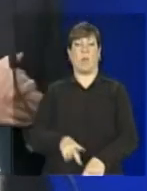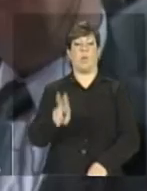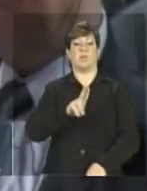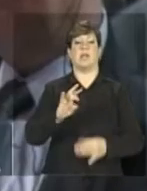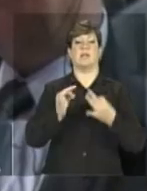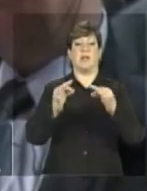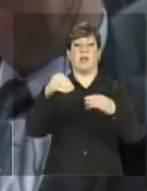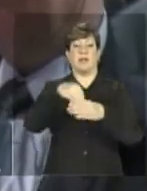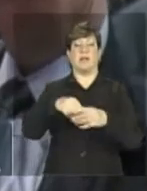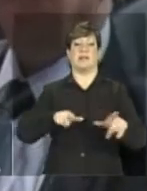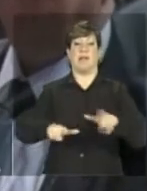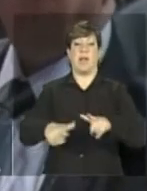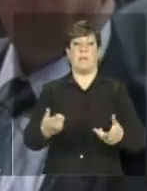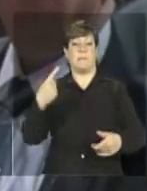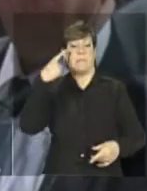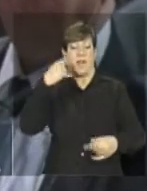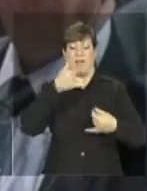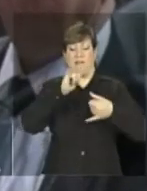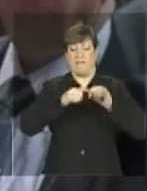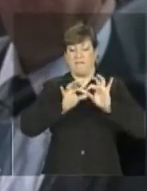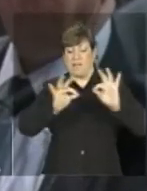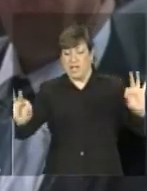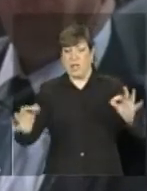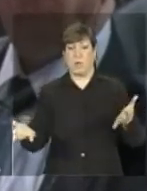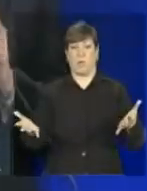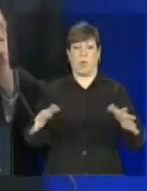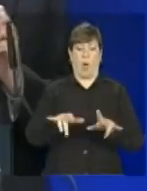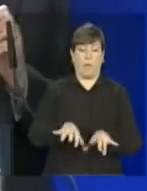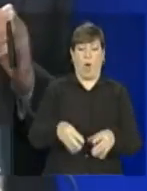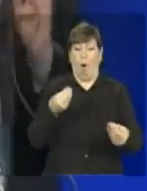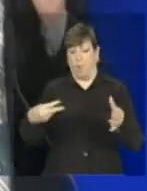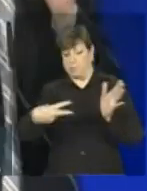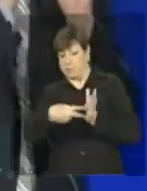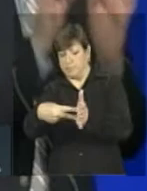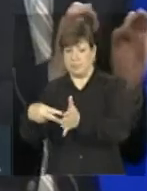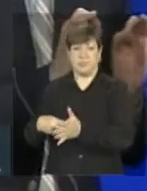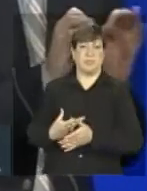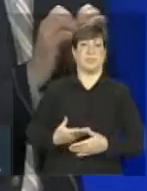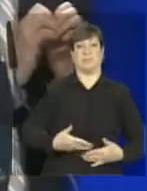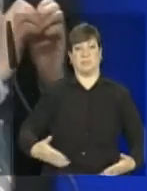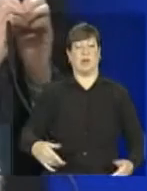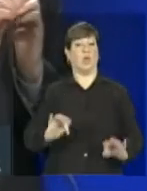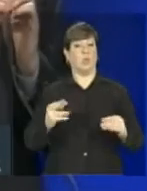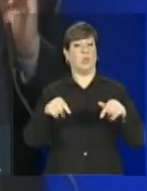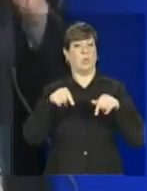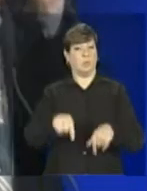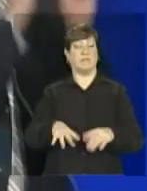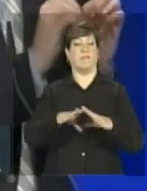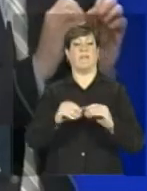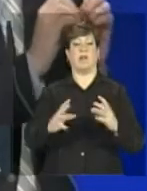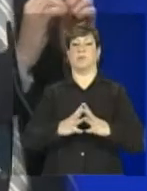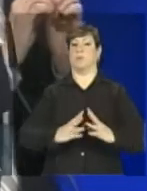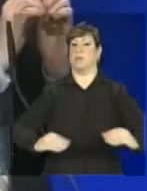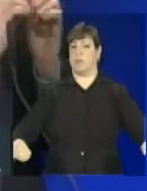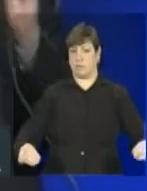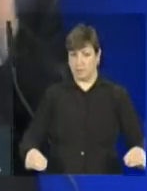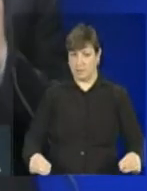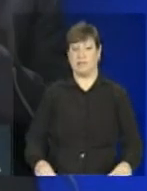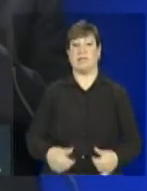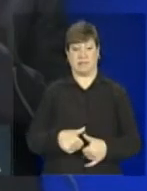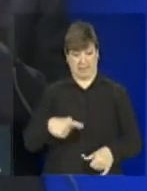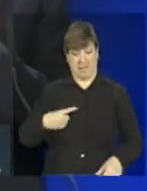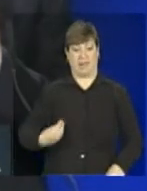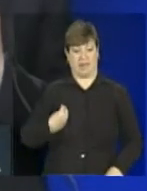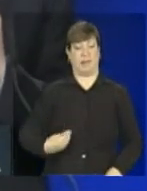trabalho, pensando em fios e computadores e como ligá-los e assim por diante. Tudo isso será fluido, tudo isso estará